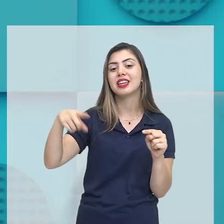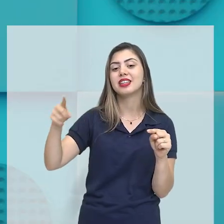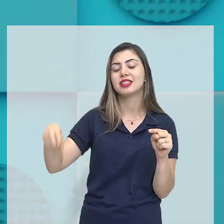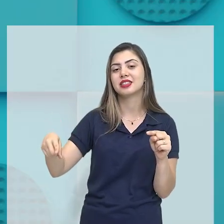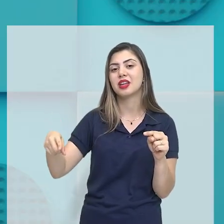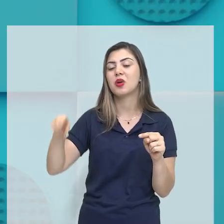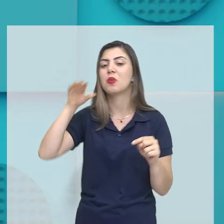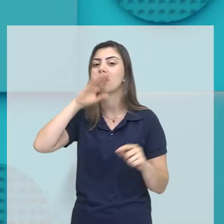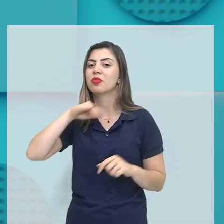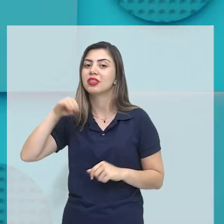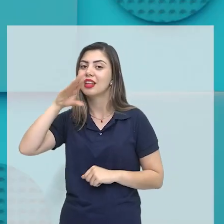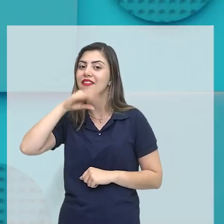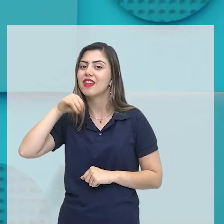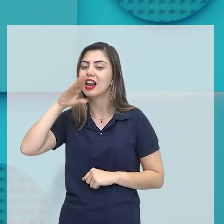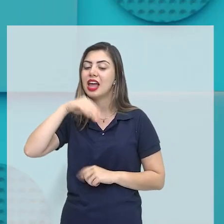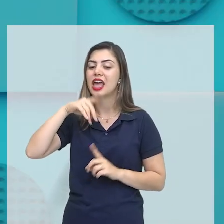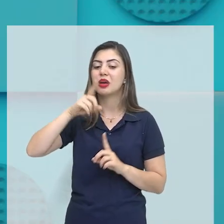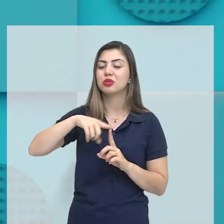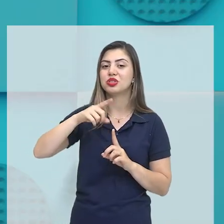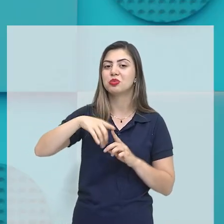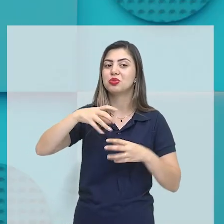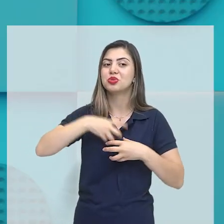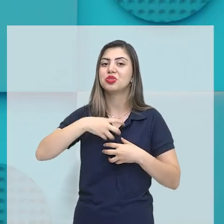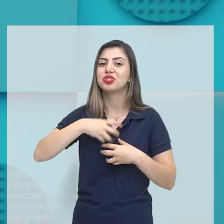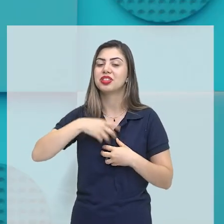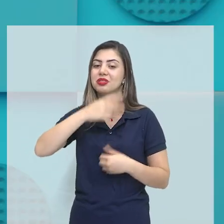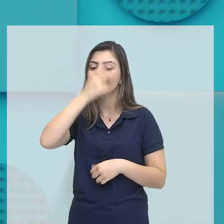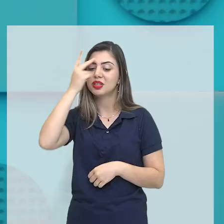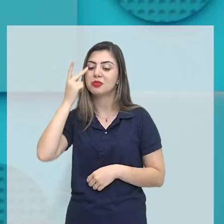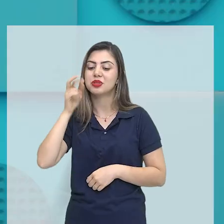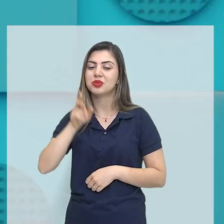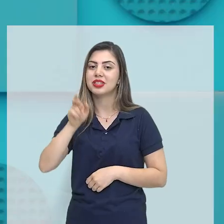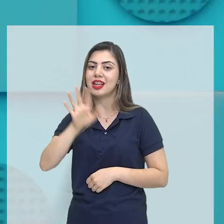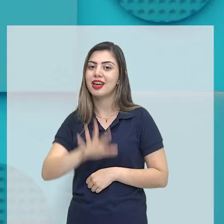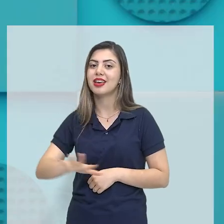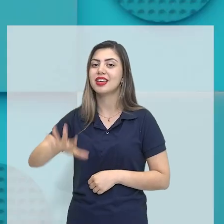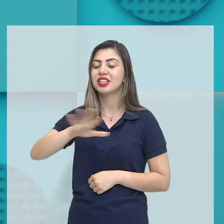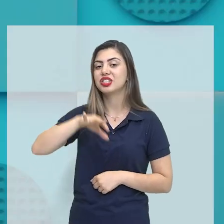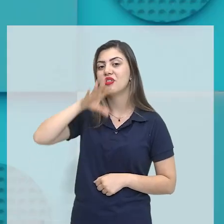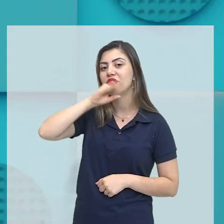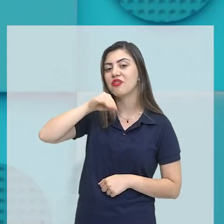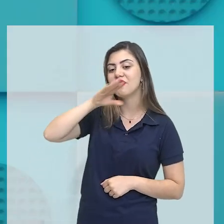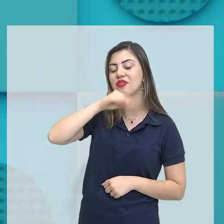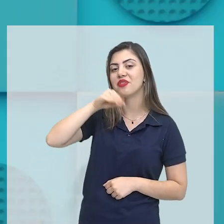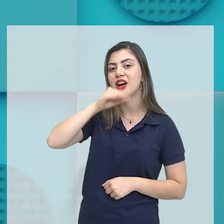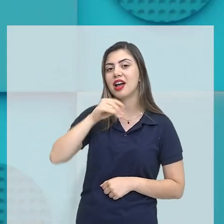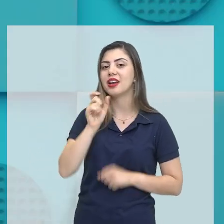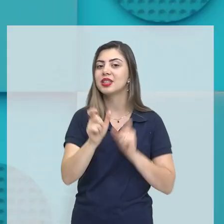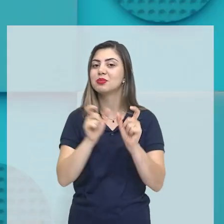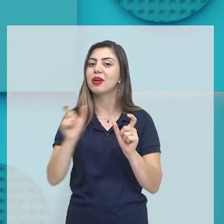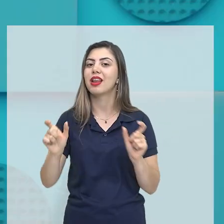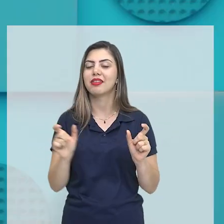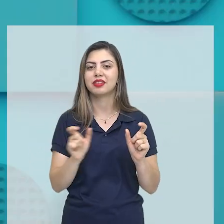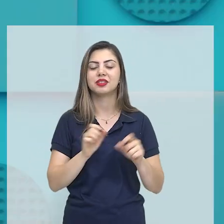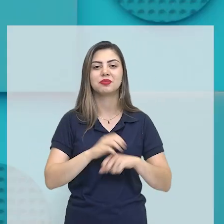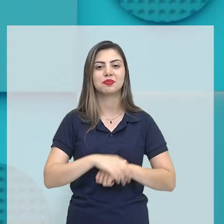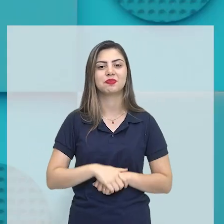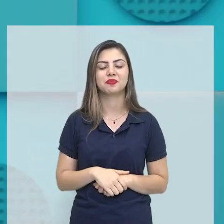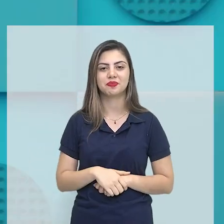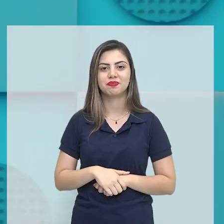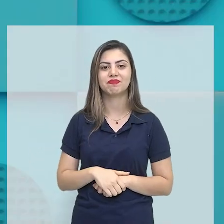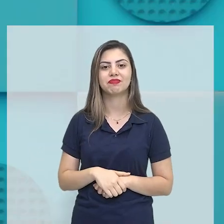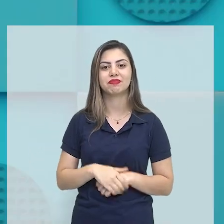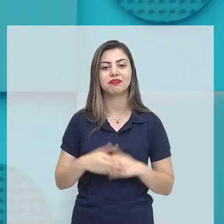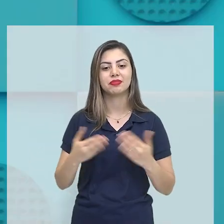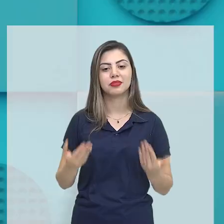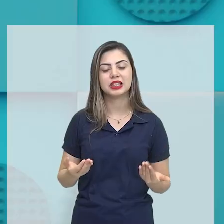da oralidade, é a maneira e o modo como as pessoas daquela região pronunciam as palavras.